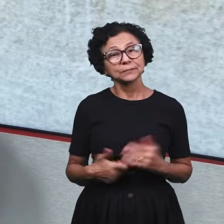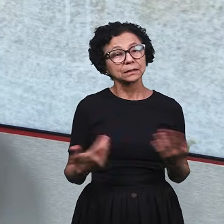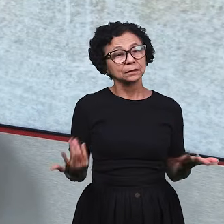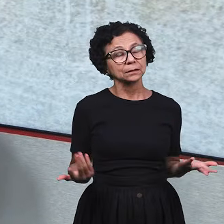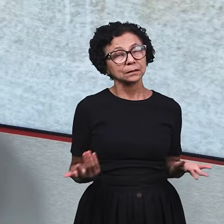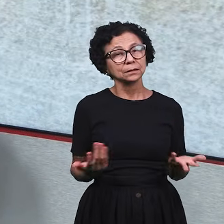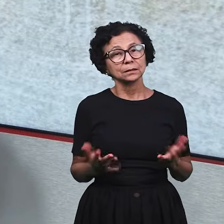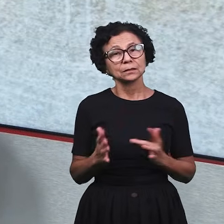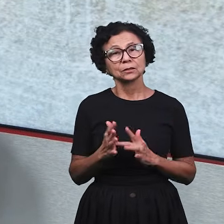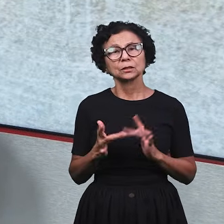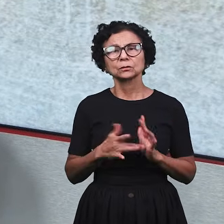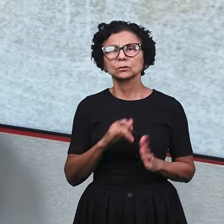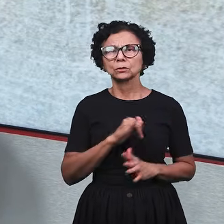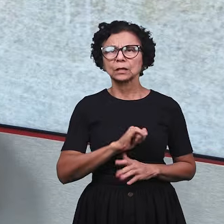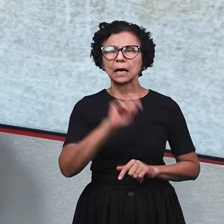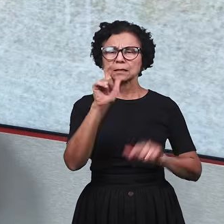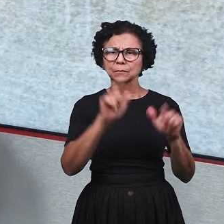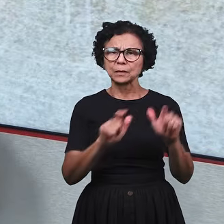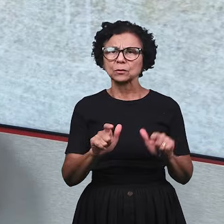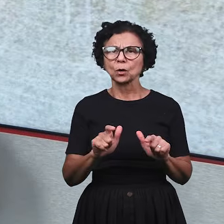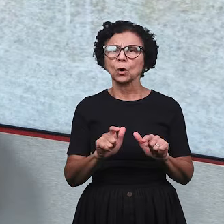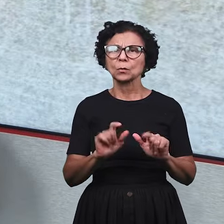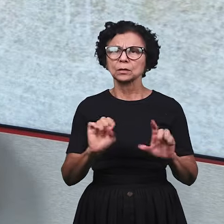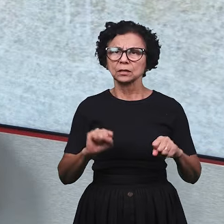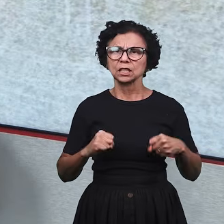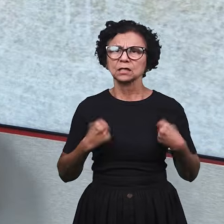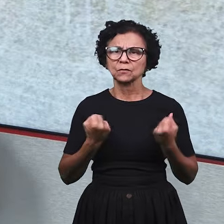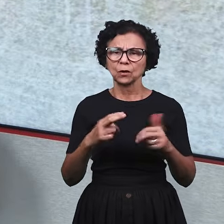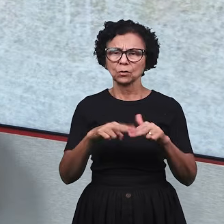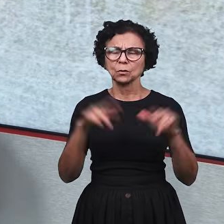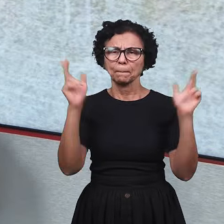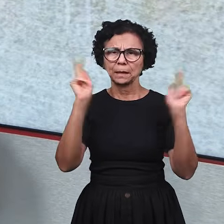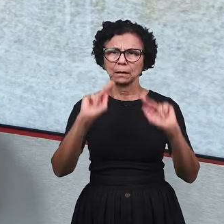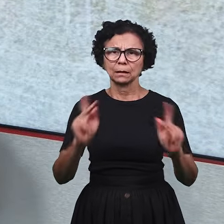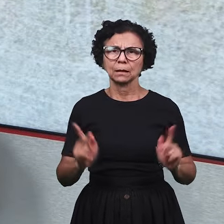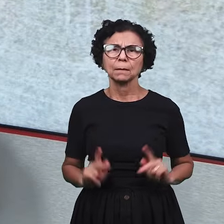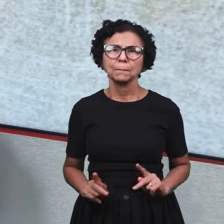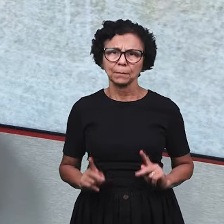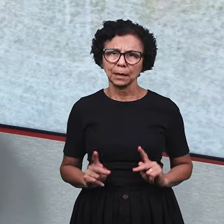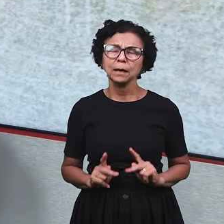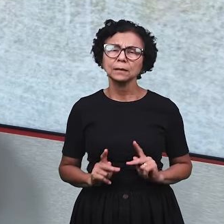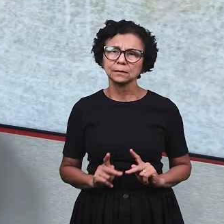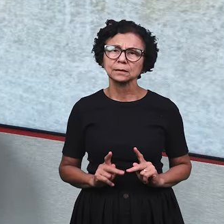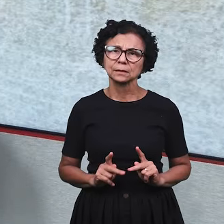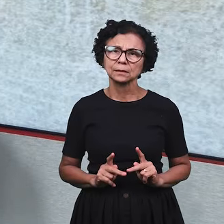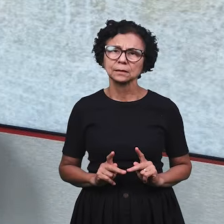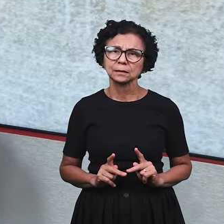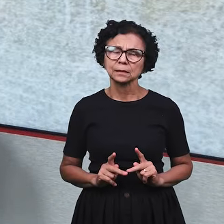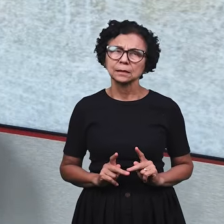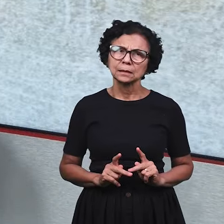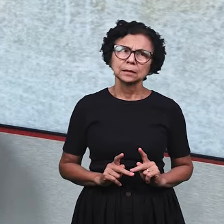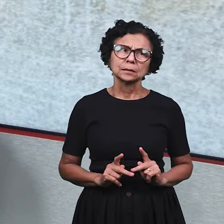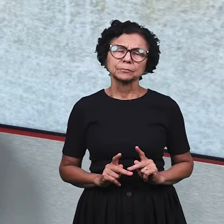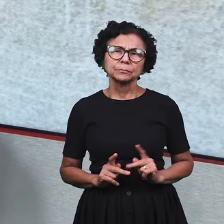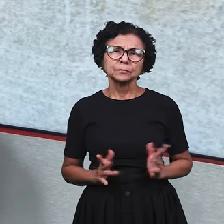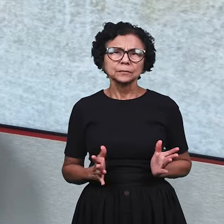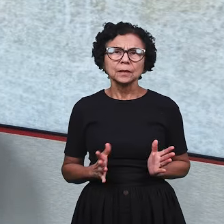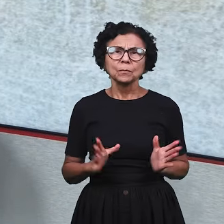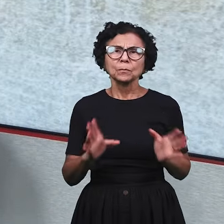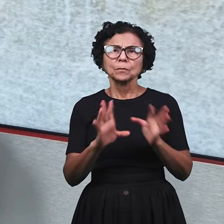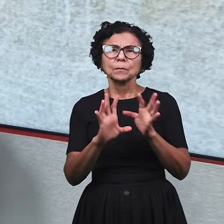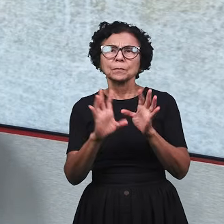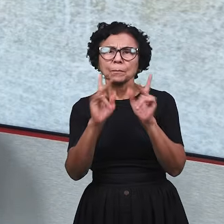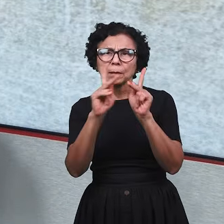dizer que os que promovem a paz, no sentido de contribuir ou conduzir o homem a ter assim uma paz